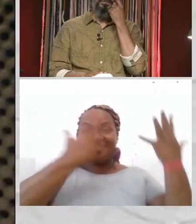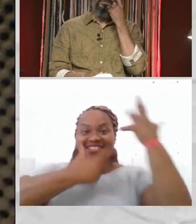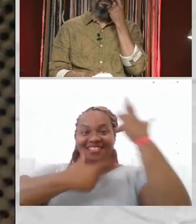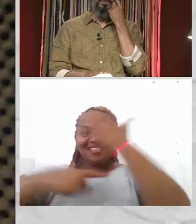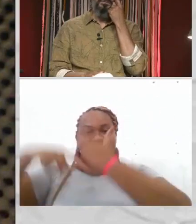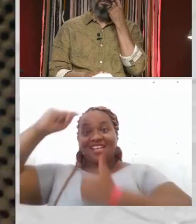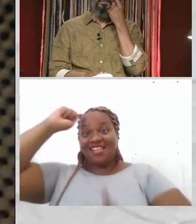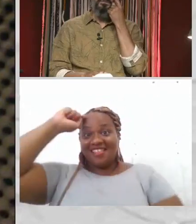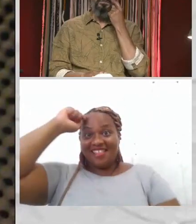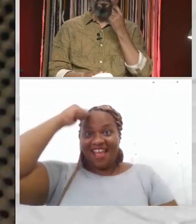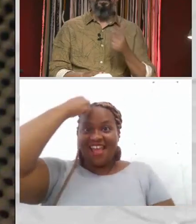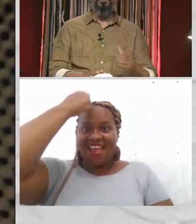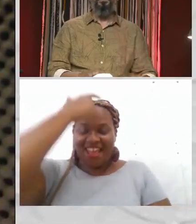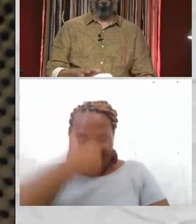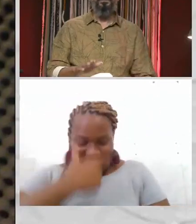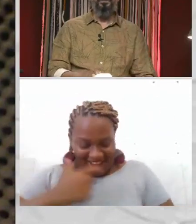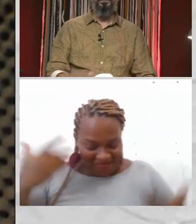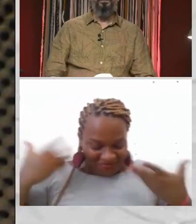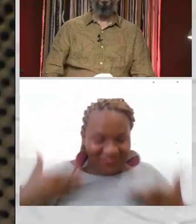sou.